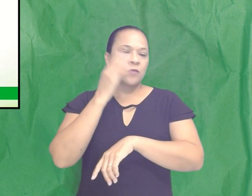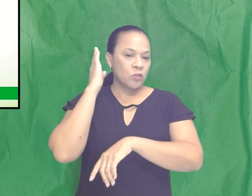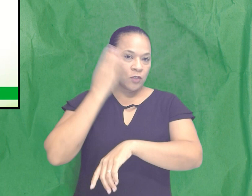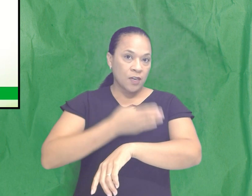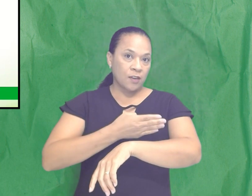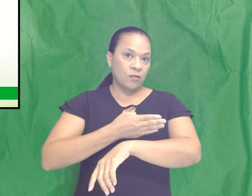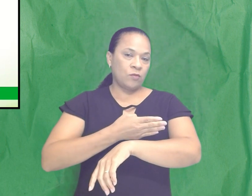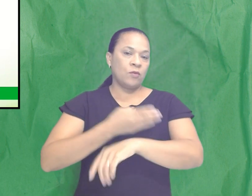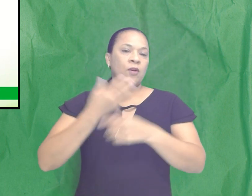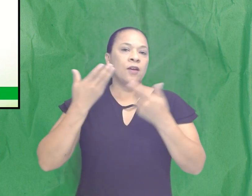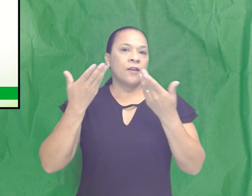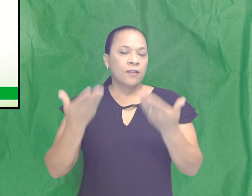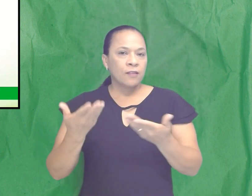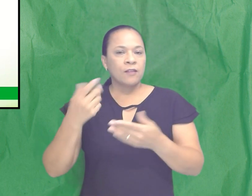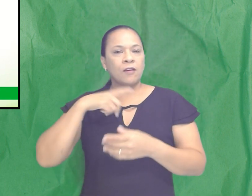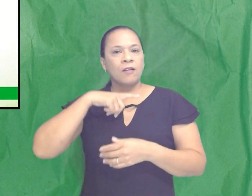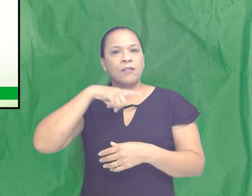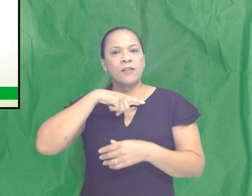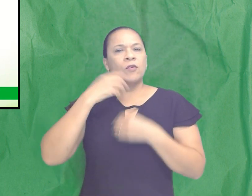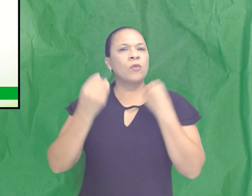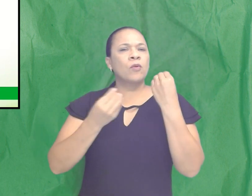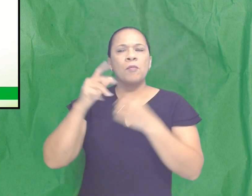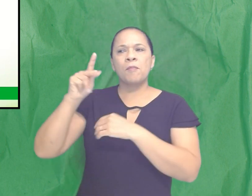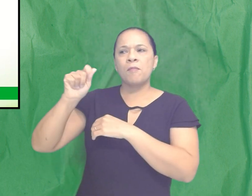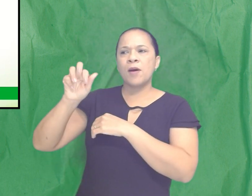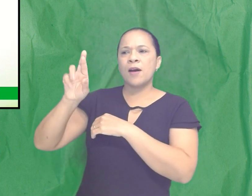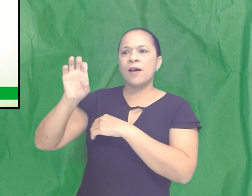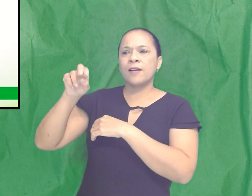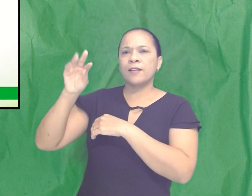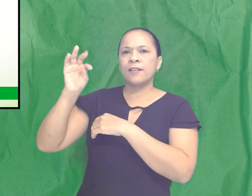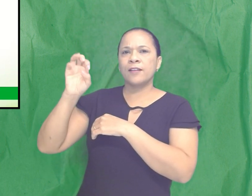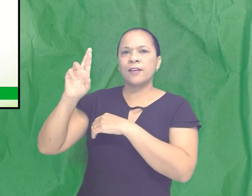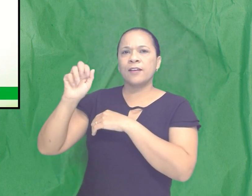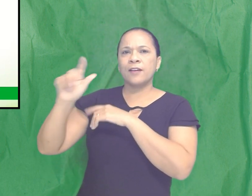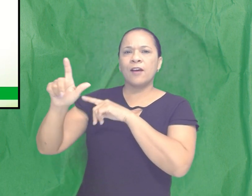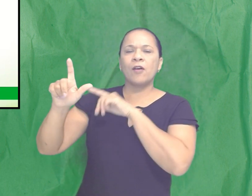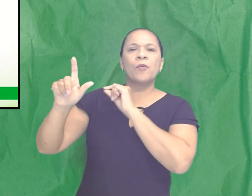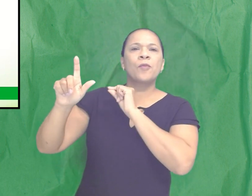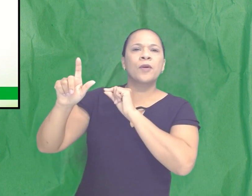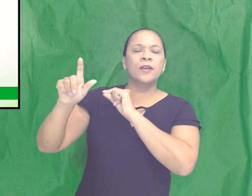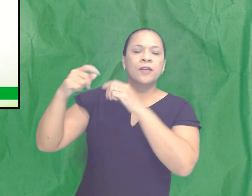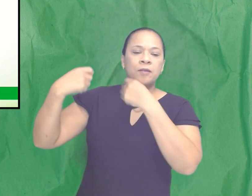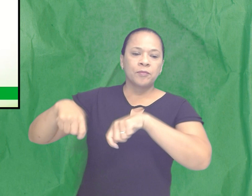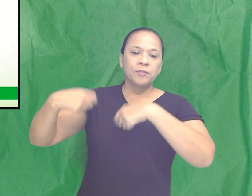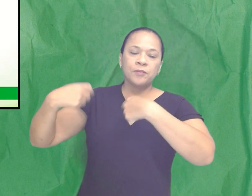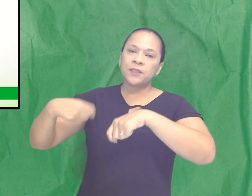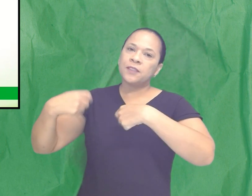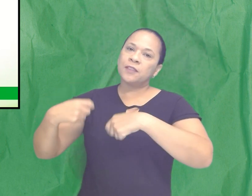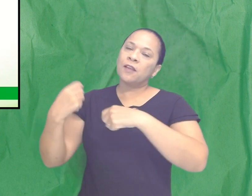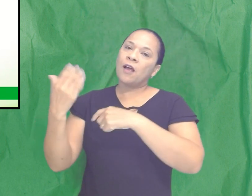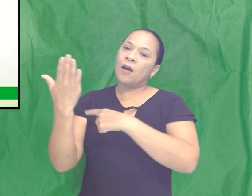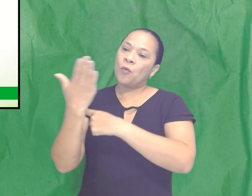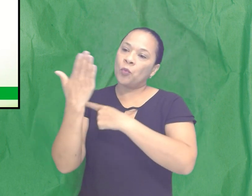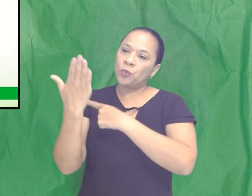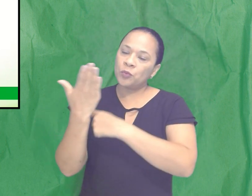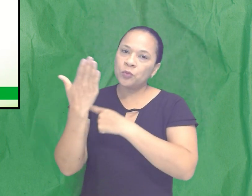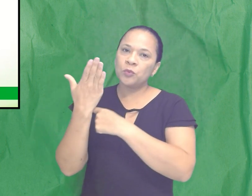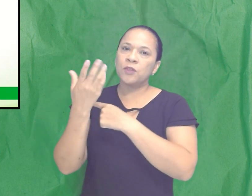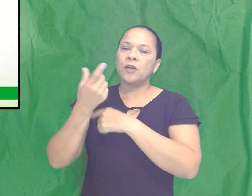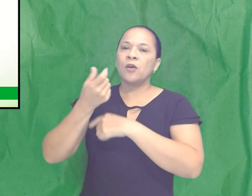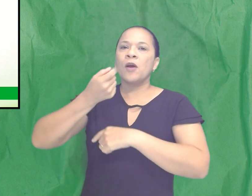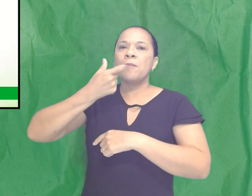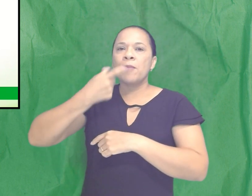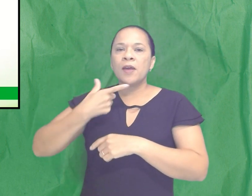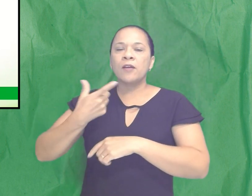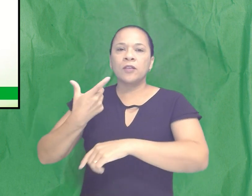pela via parenteral, a maioria vai precisar de uso de dispositivo que auxilie a